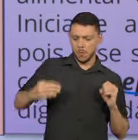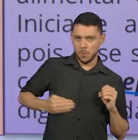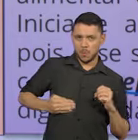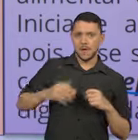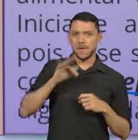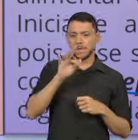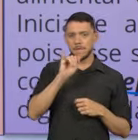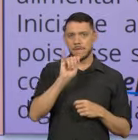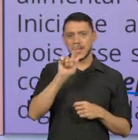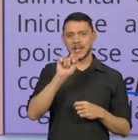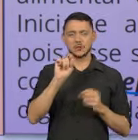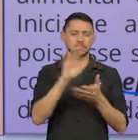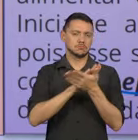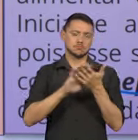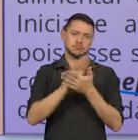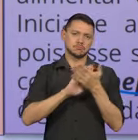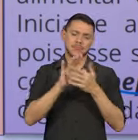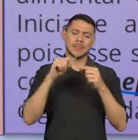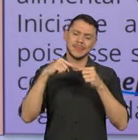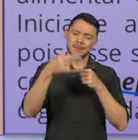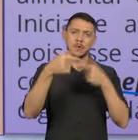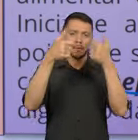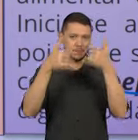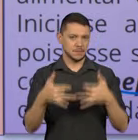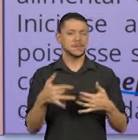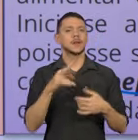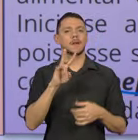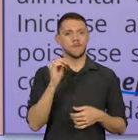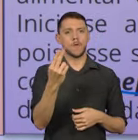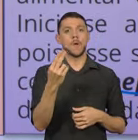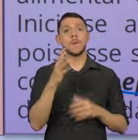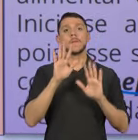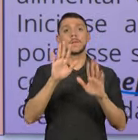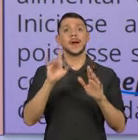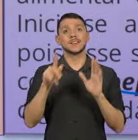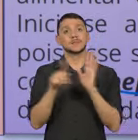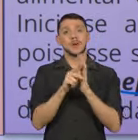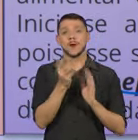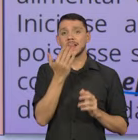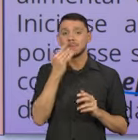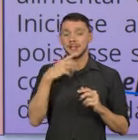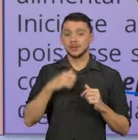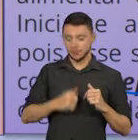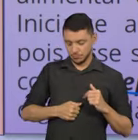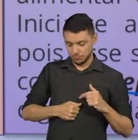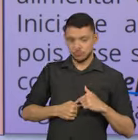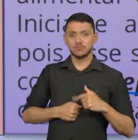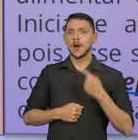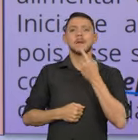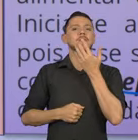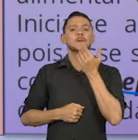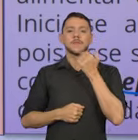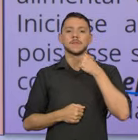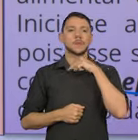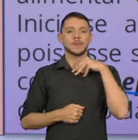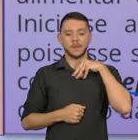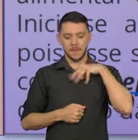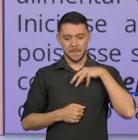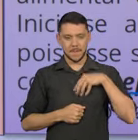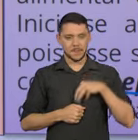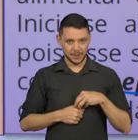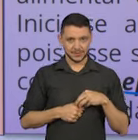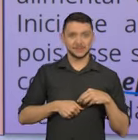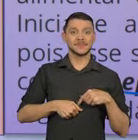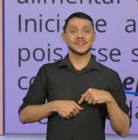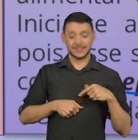momento. Eu vou falar disso em outro momento. Mas aqui o alimento chegou no estômago, tá bom? E vai ter todo um processo químico,